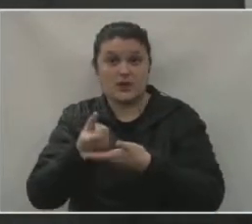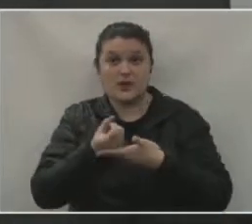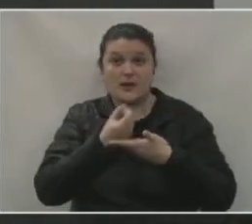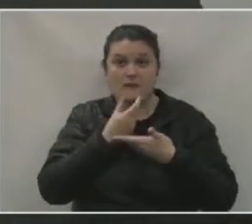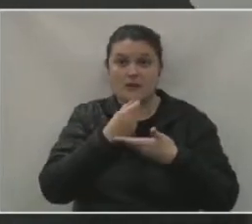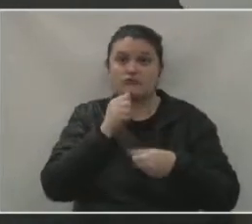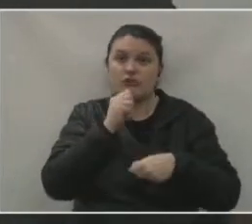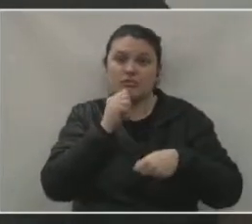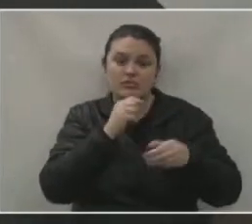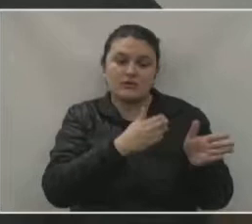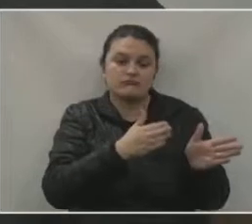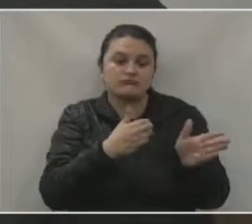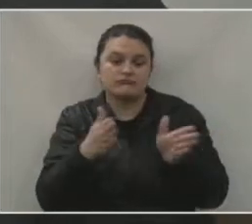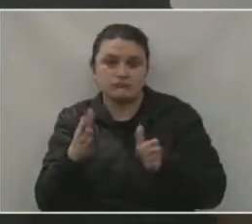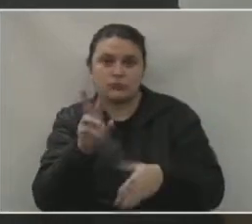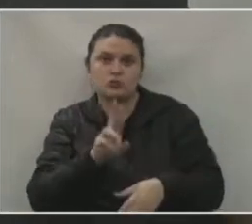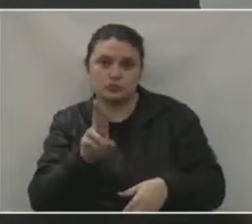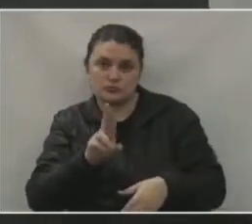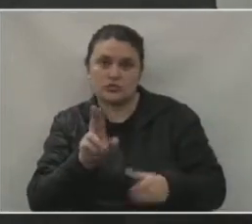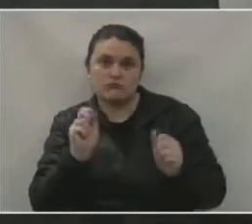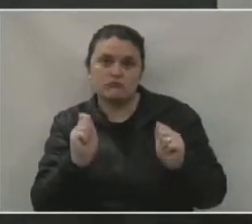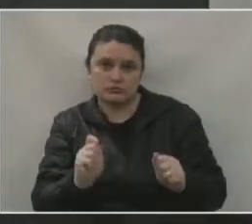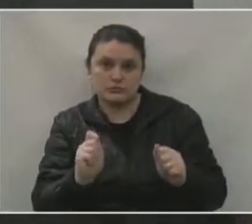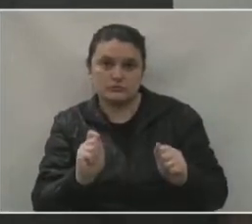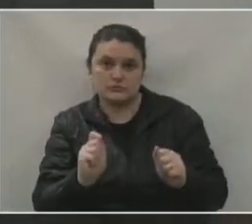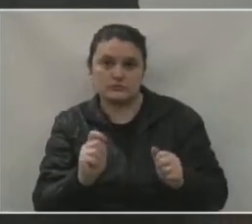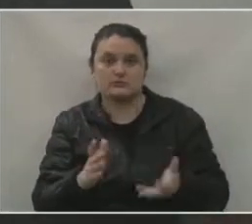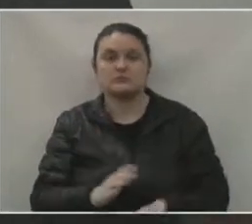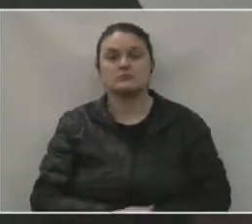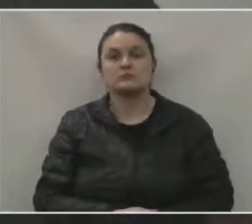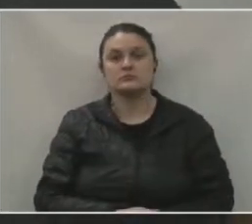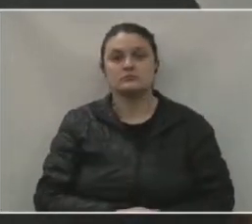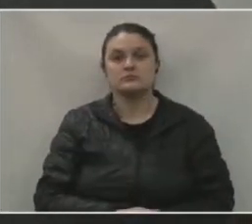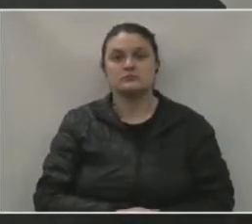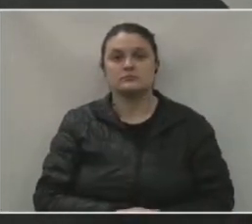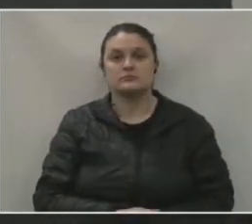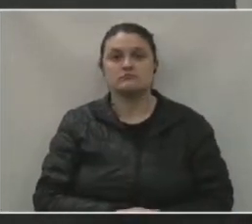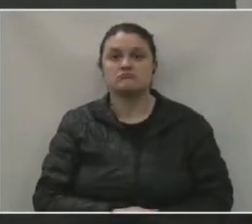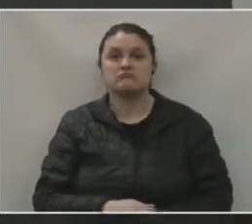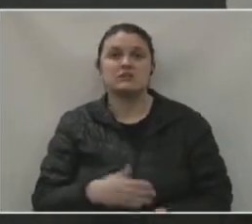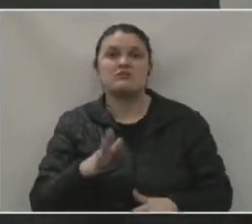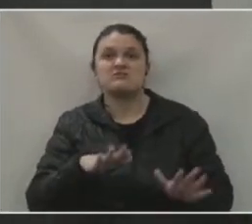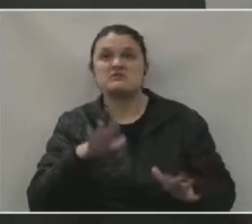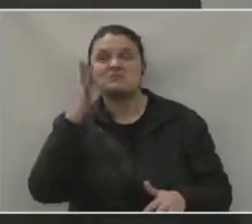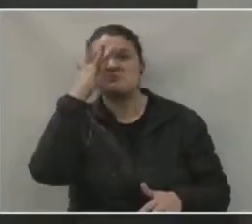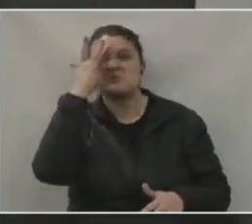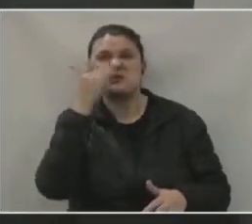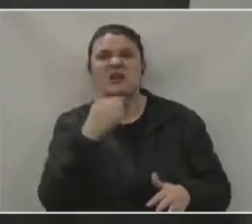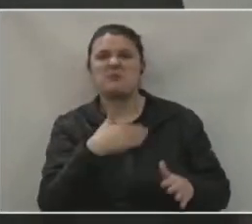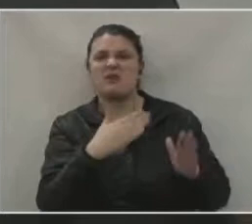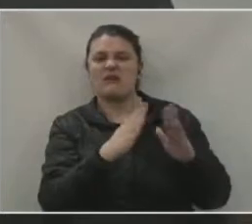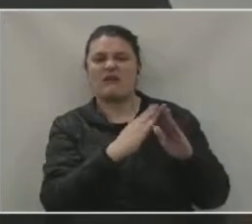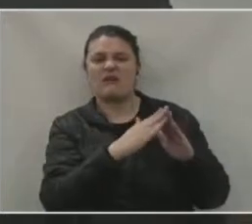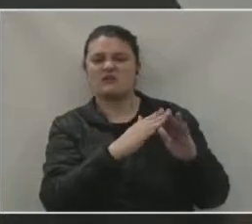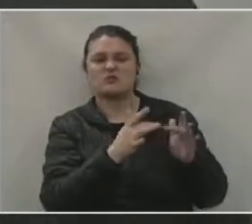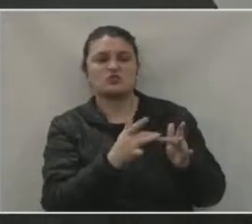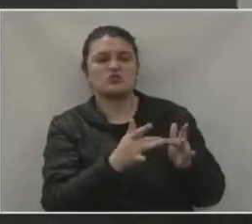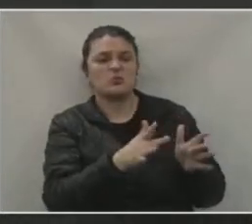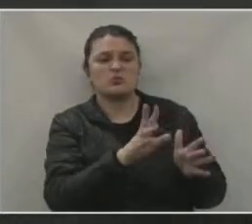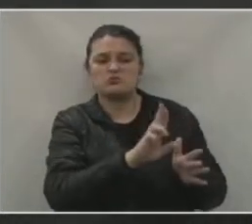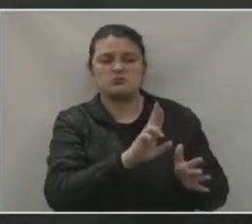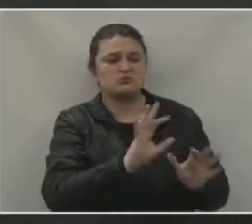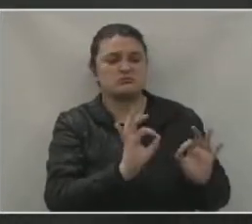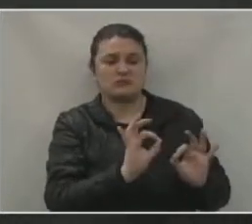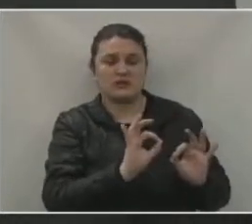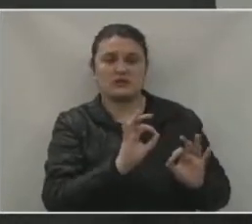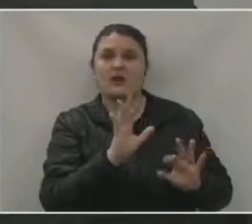estejam, né, em que possam ser usados dentro da data de validade e que você tenha em desuso na sua casa, né? Quem de nós não